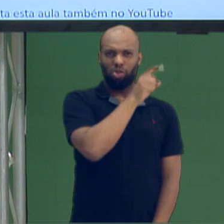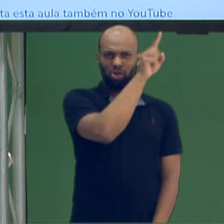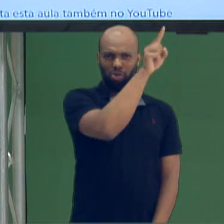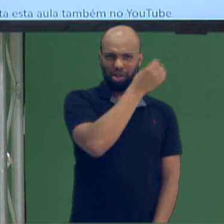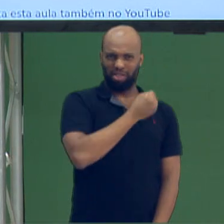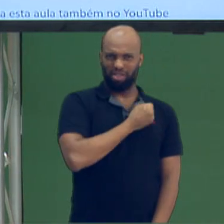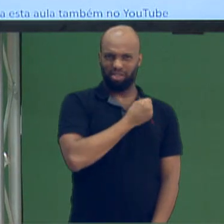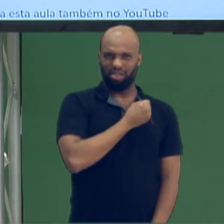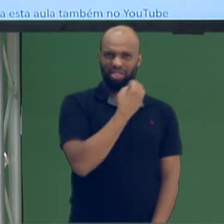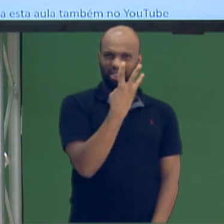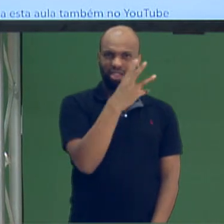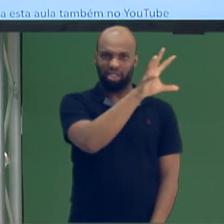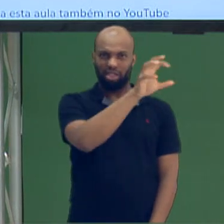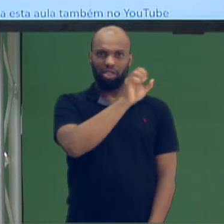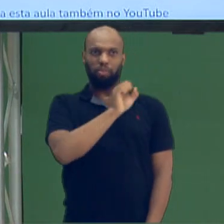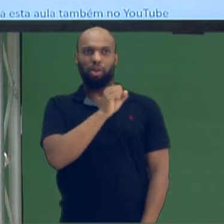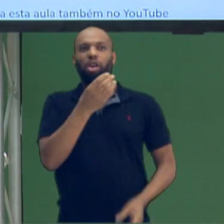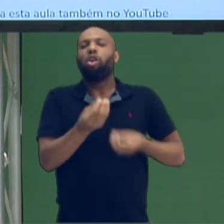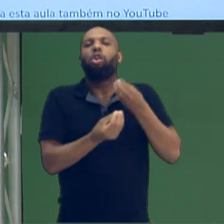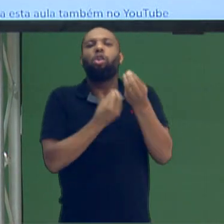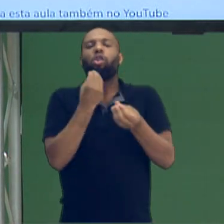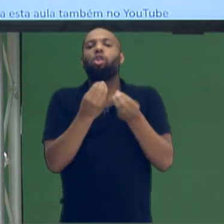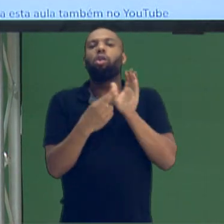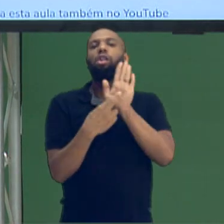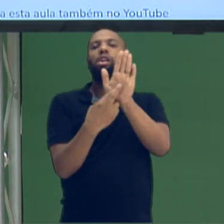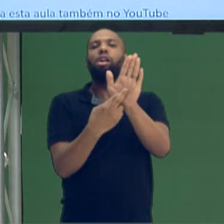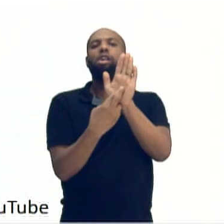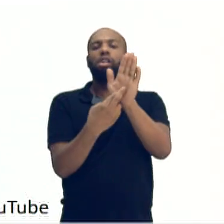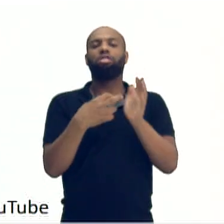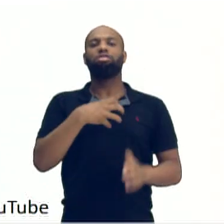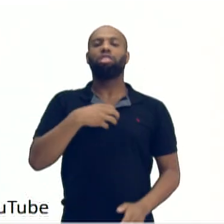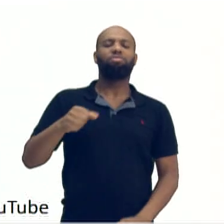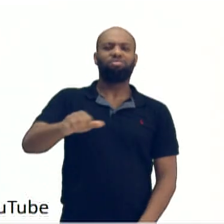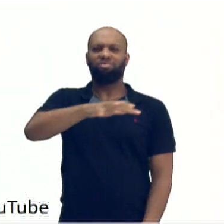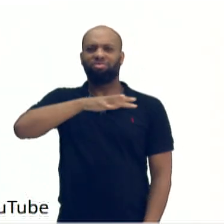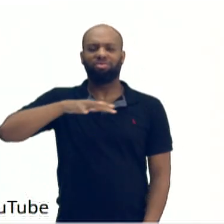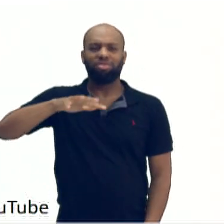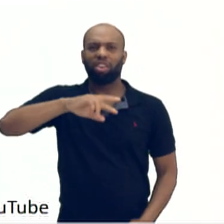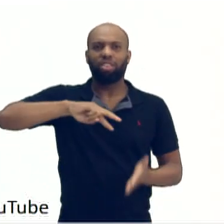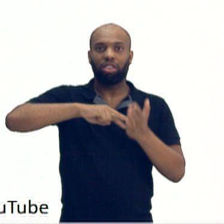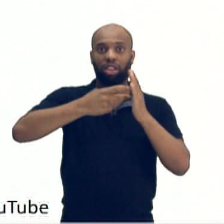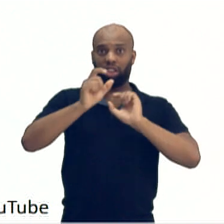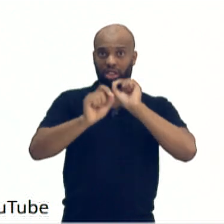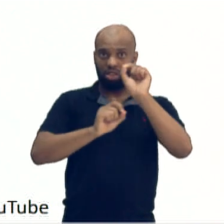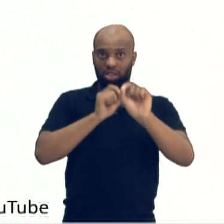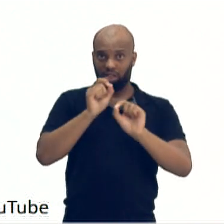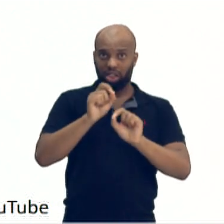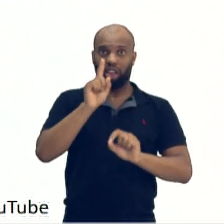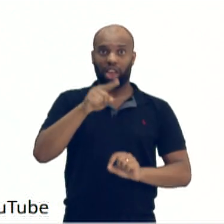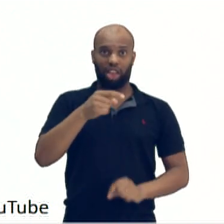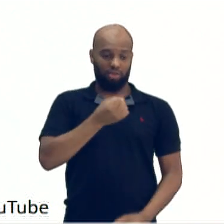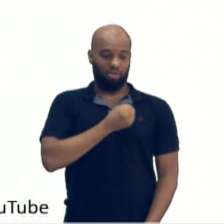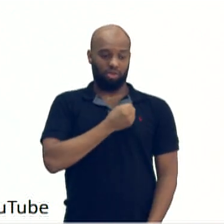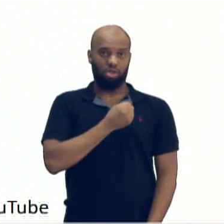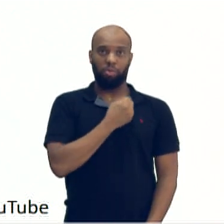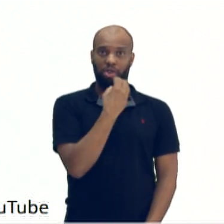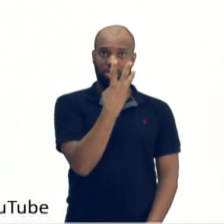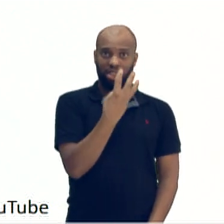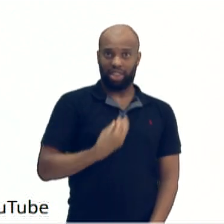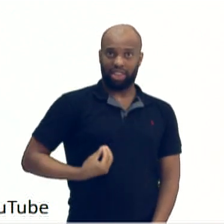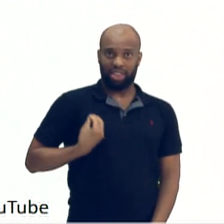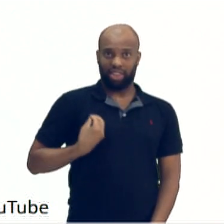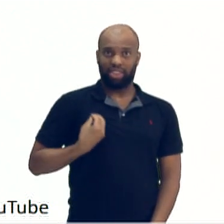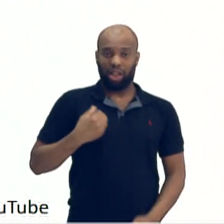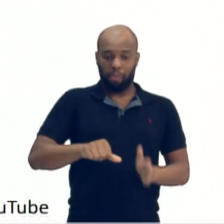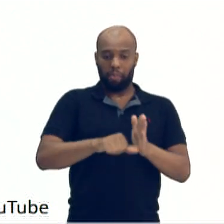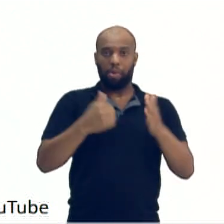representação genérica desse termo, tá? Essa representação que quer dizer o quê? Que o elemento 3, ele está na primeira linha